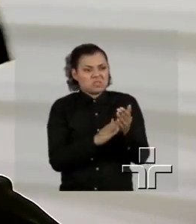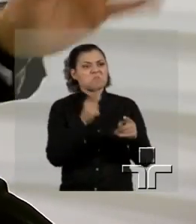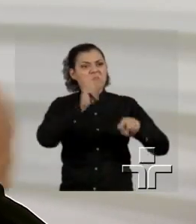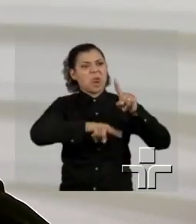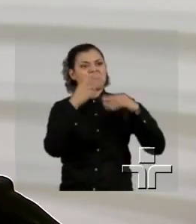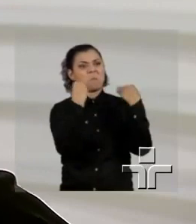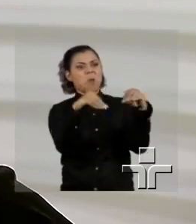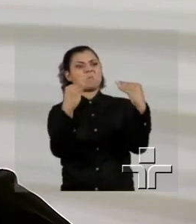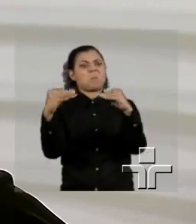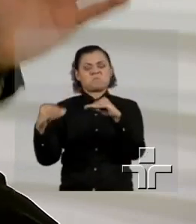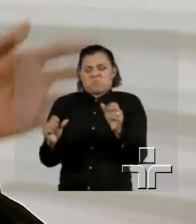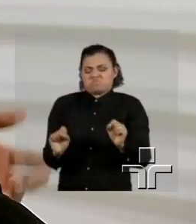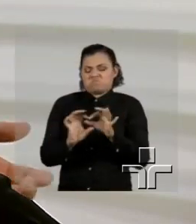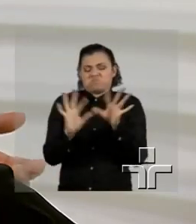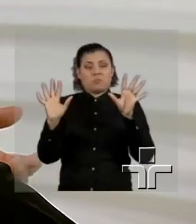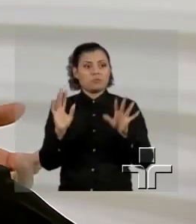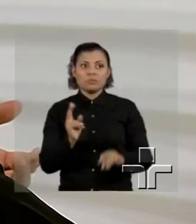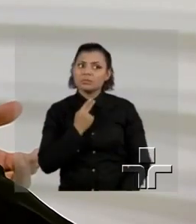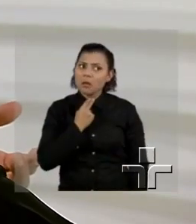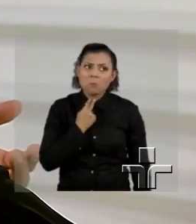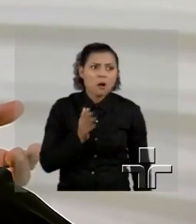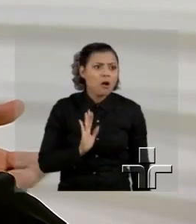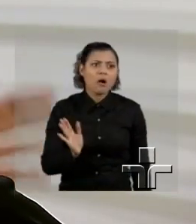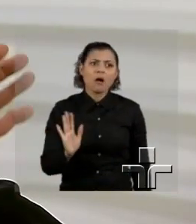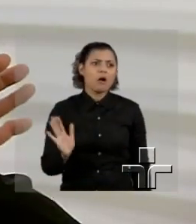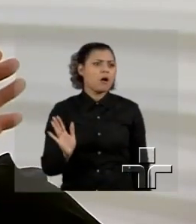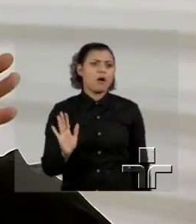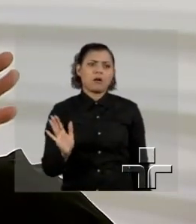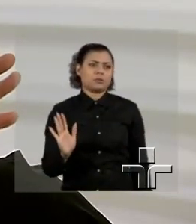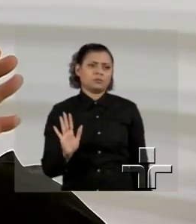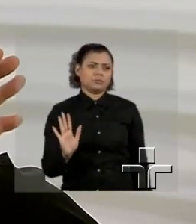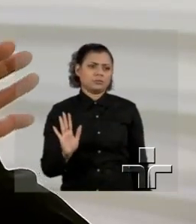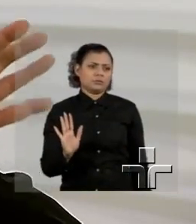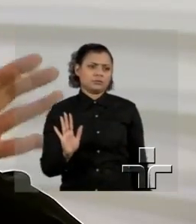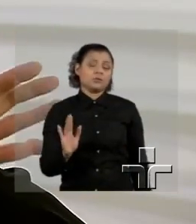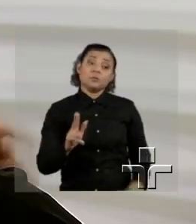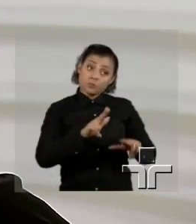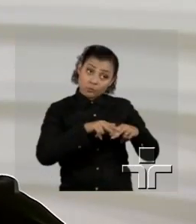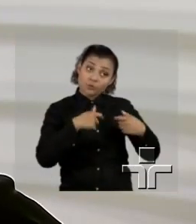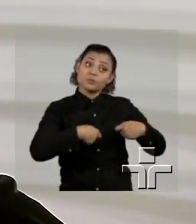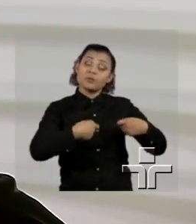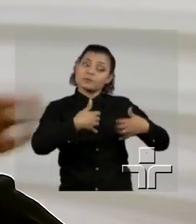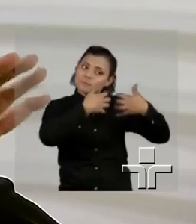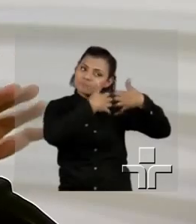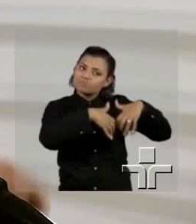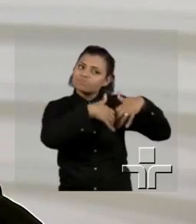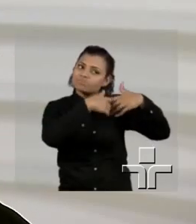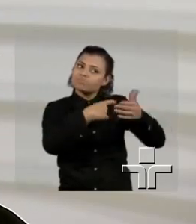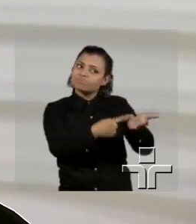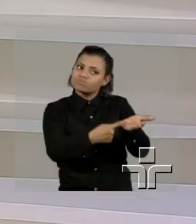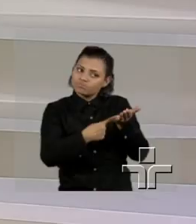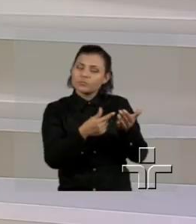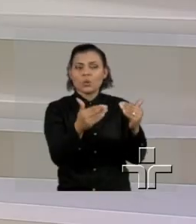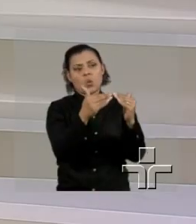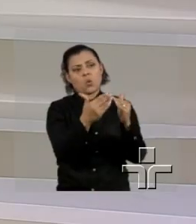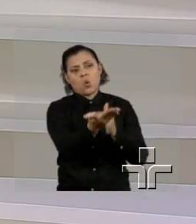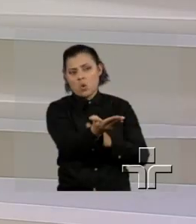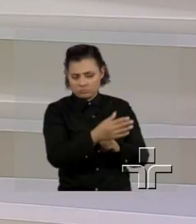foi corrigido publicamente por um subtenente no Twitter dele. O que é o Twitter? O